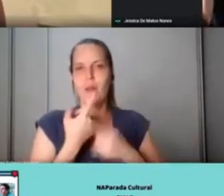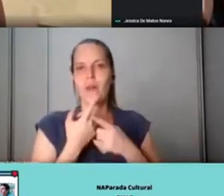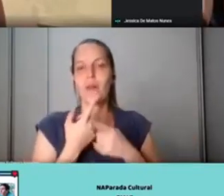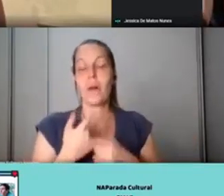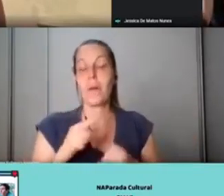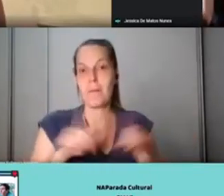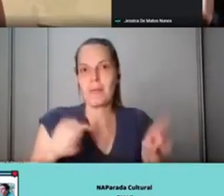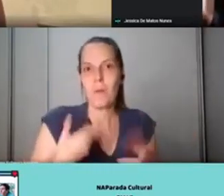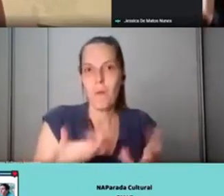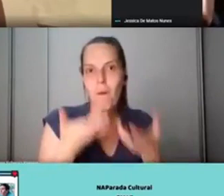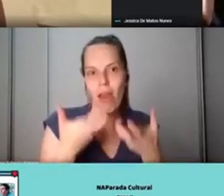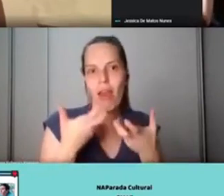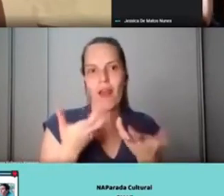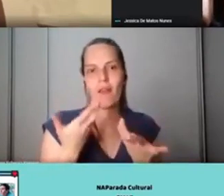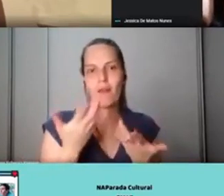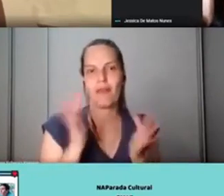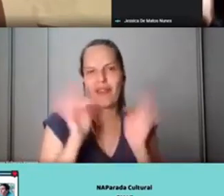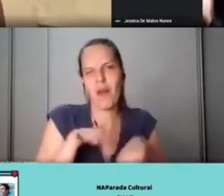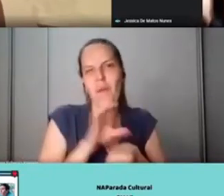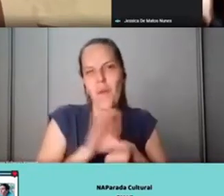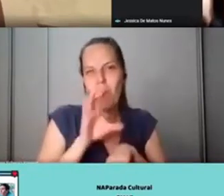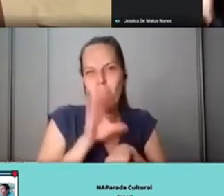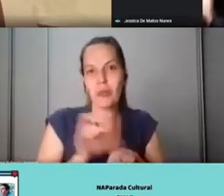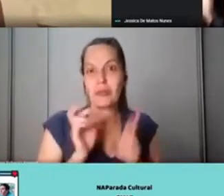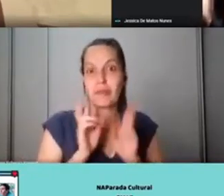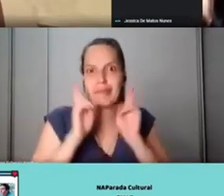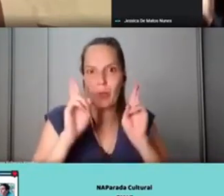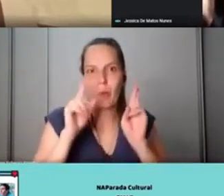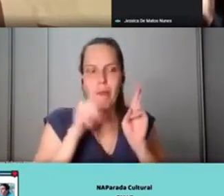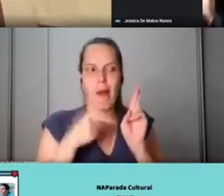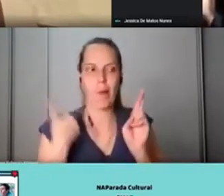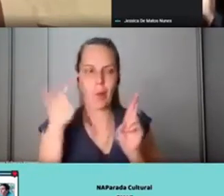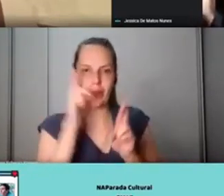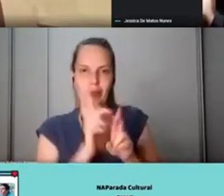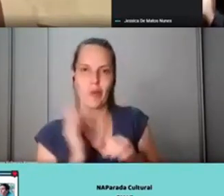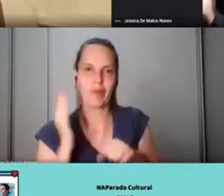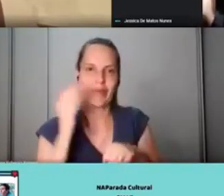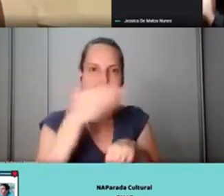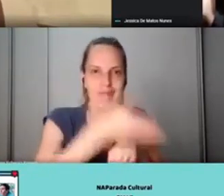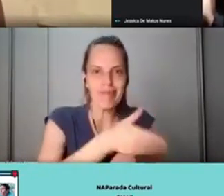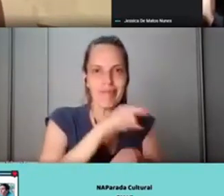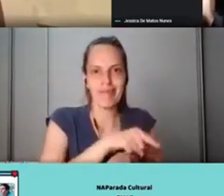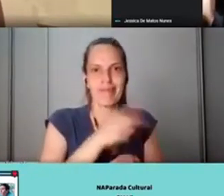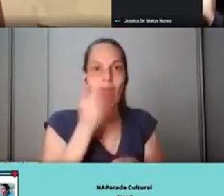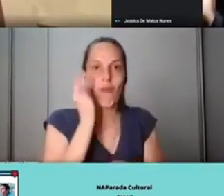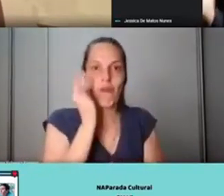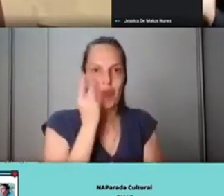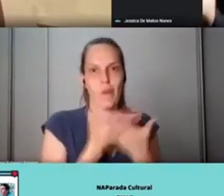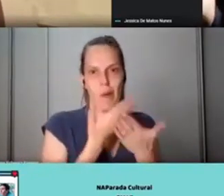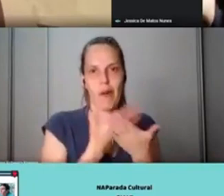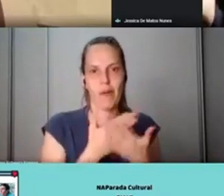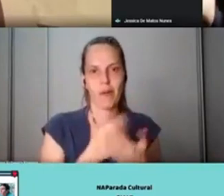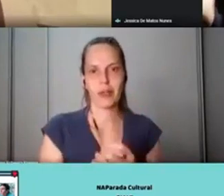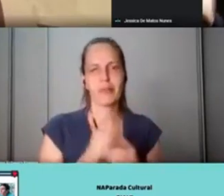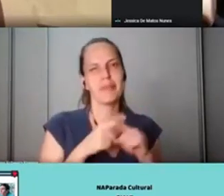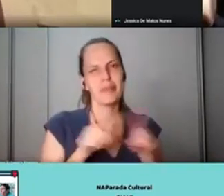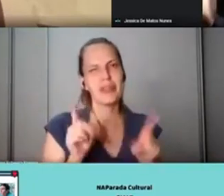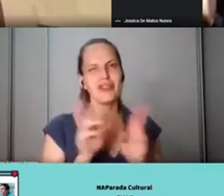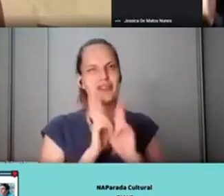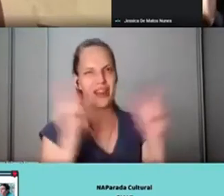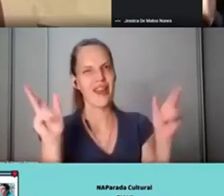né? Final de curso, mas vai ser algo bem diferente, bem novo. Atípico